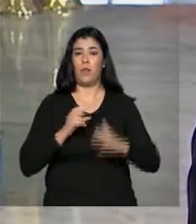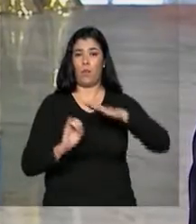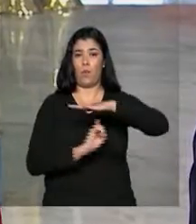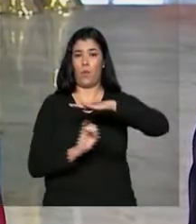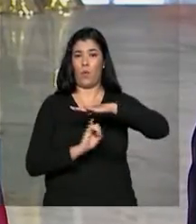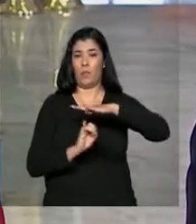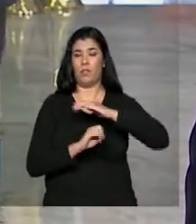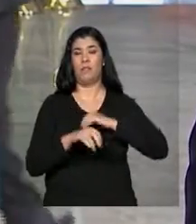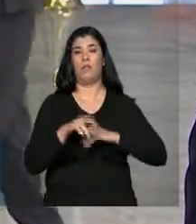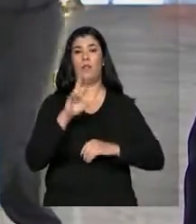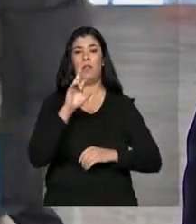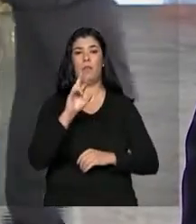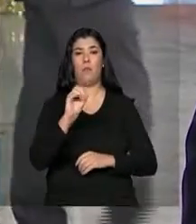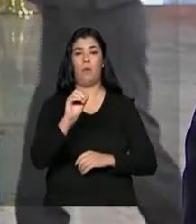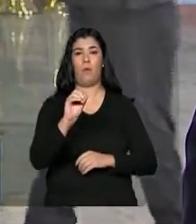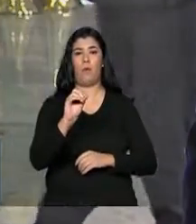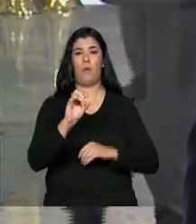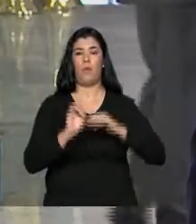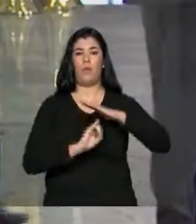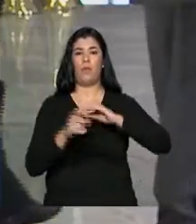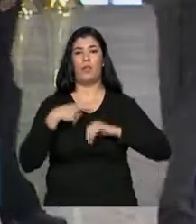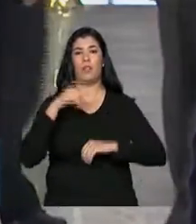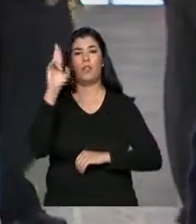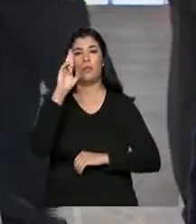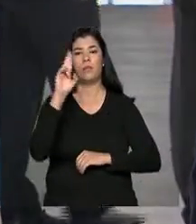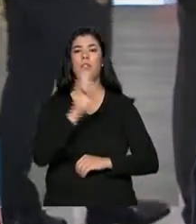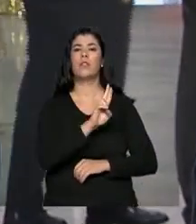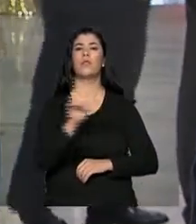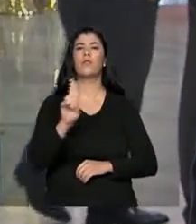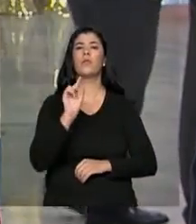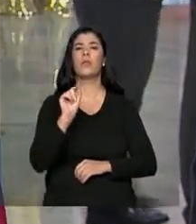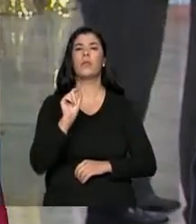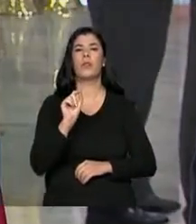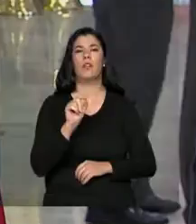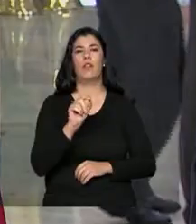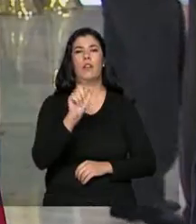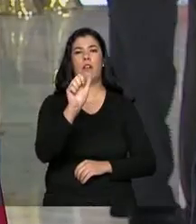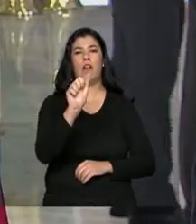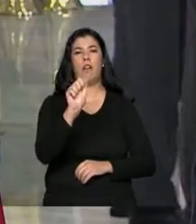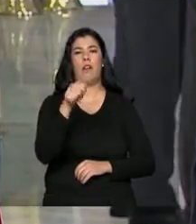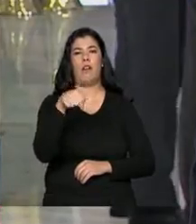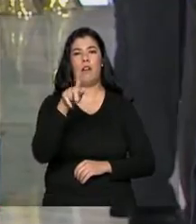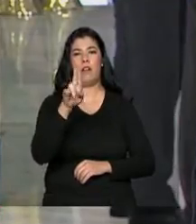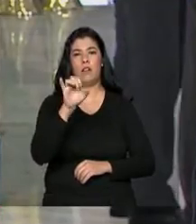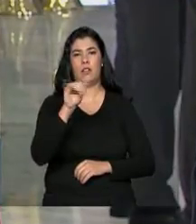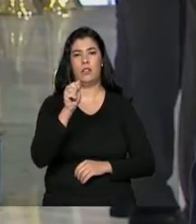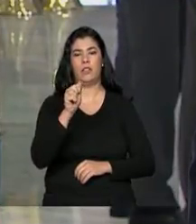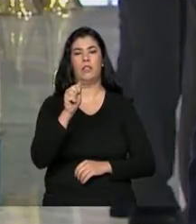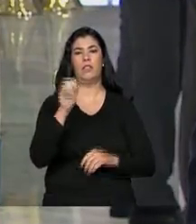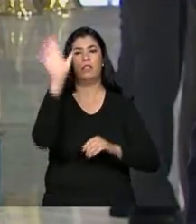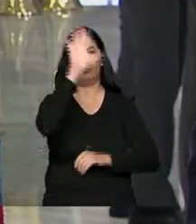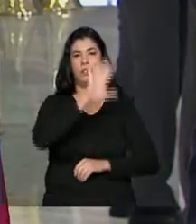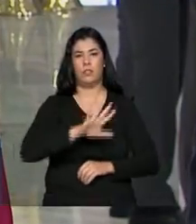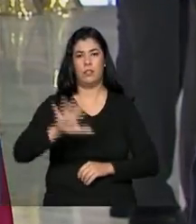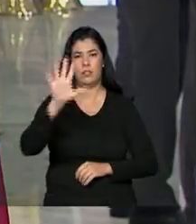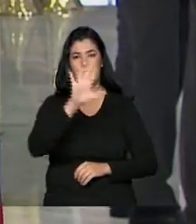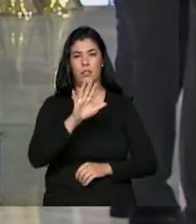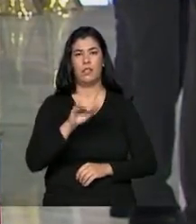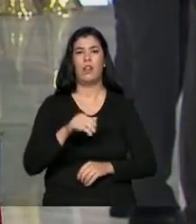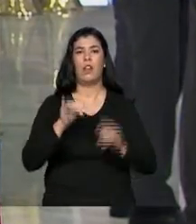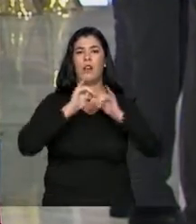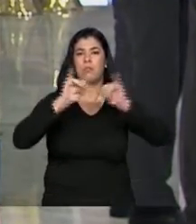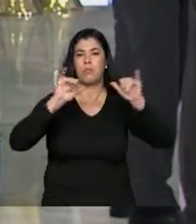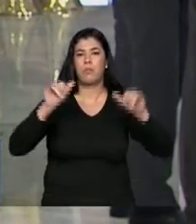promover os produtos e serviços do Brasil no exterior é a Agência Brasileira de Promoção de Exportações e Investimentos, a Apex